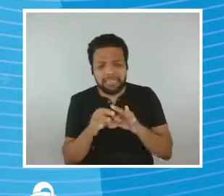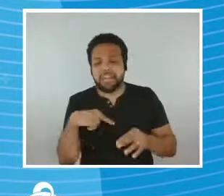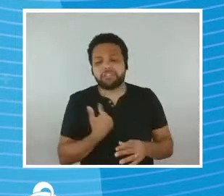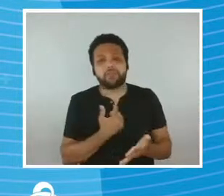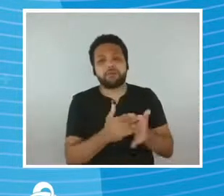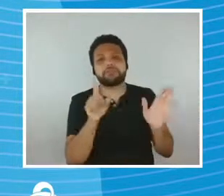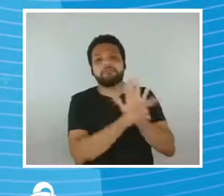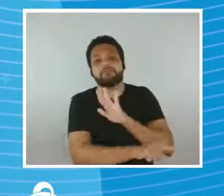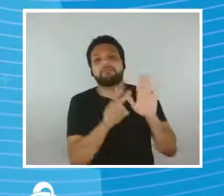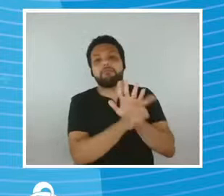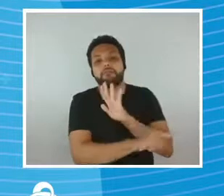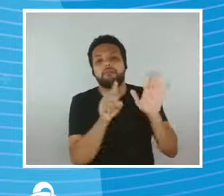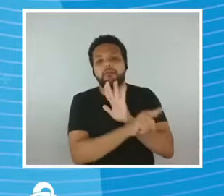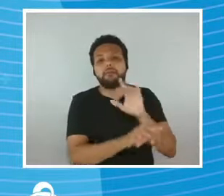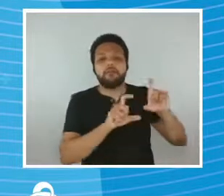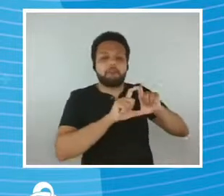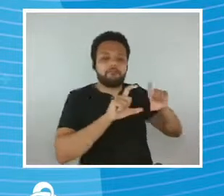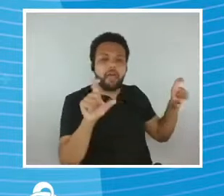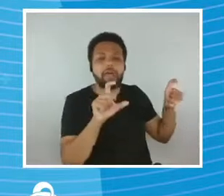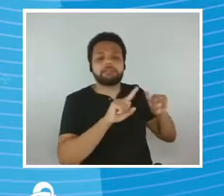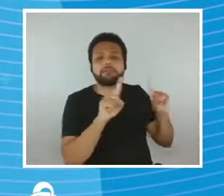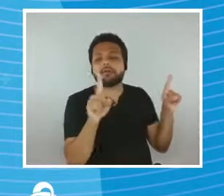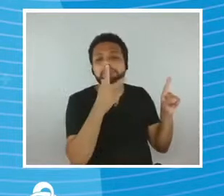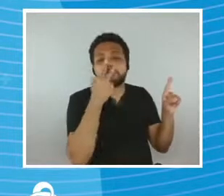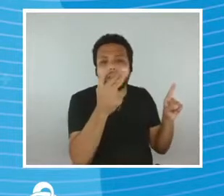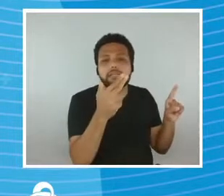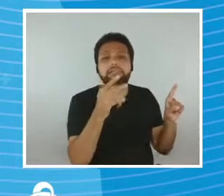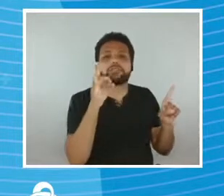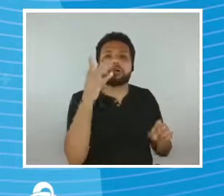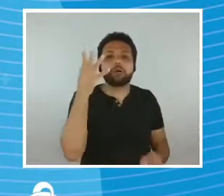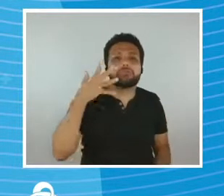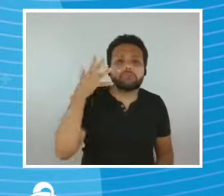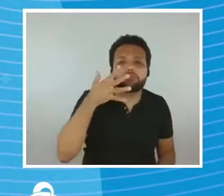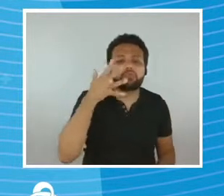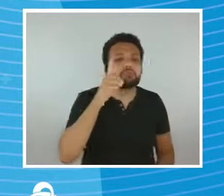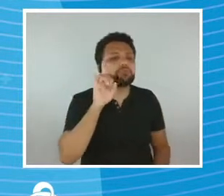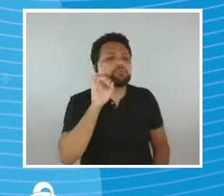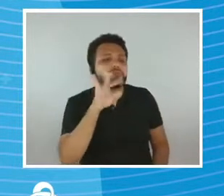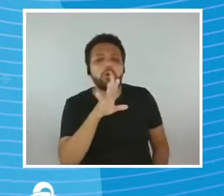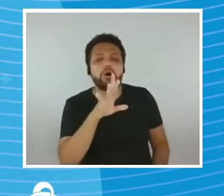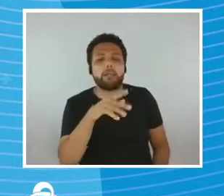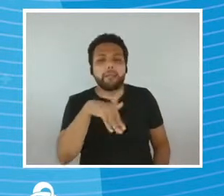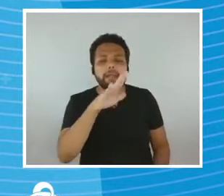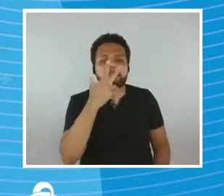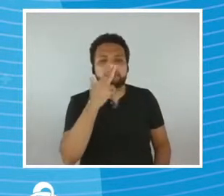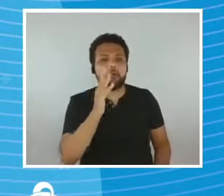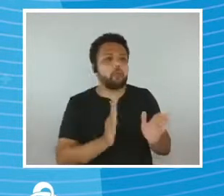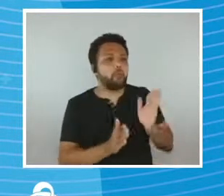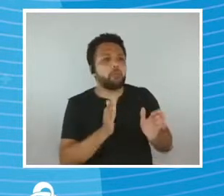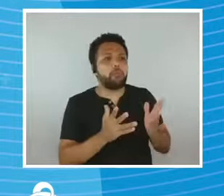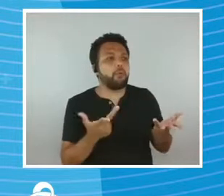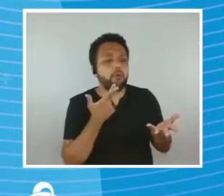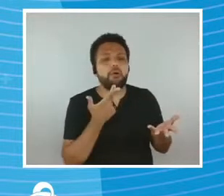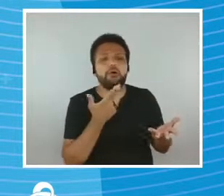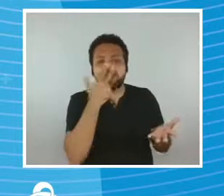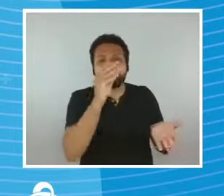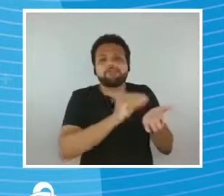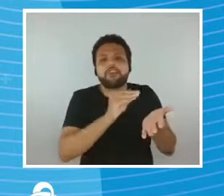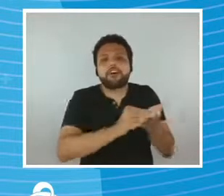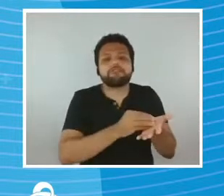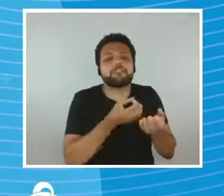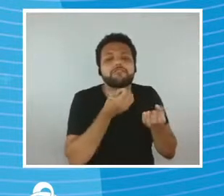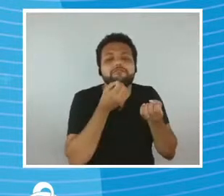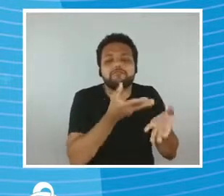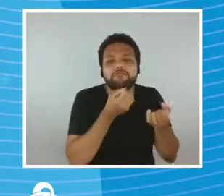algorítmicas, procedimentais, que envolvem apenas um dispositivo mecânico, sem realmente acessar informações mais profundas,